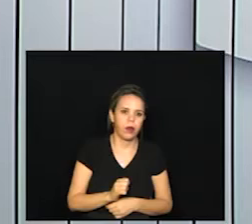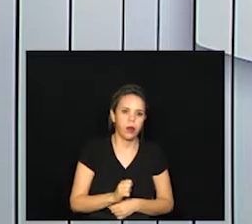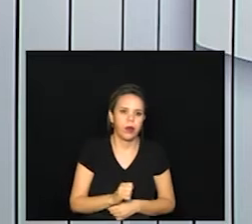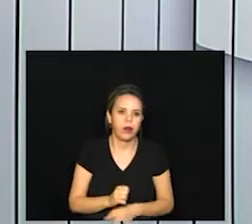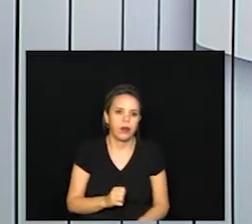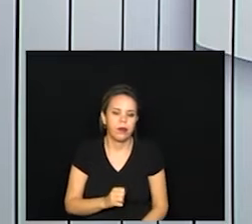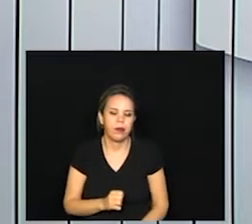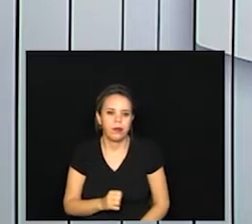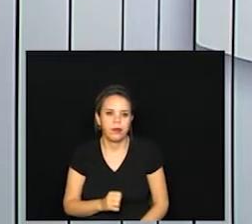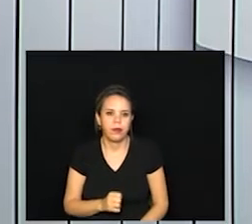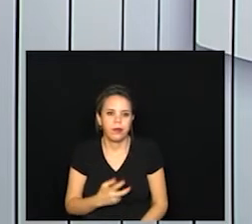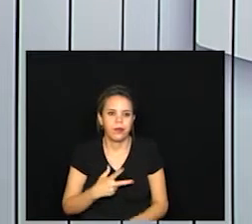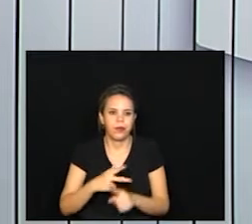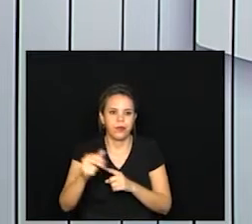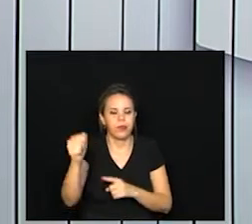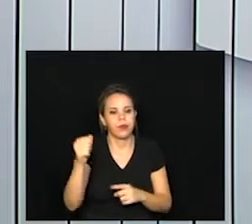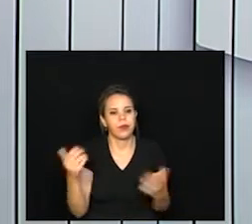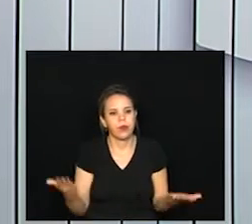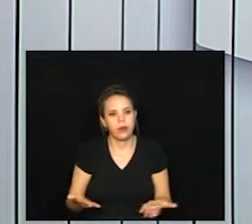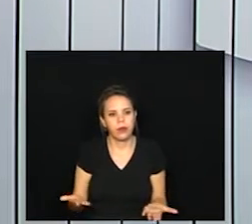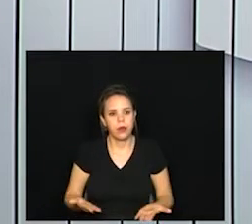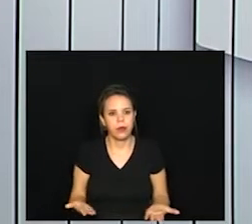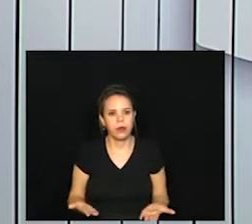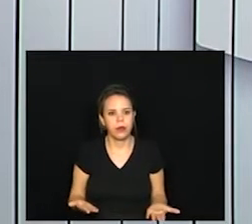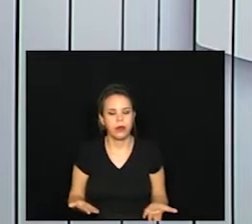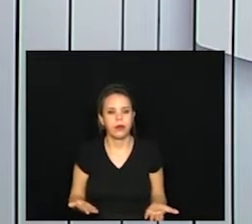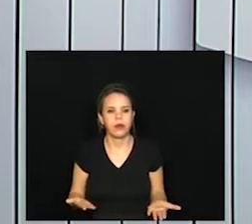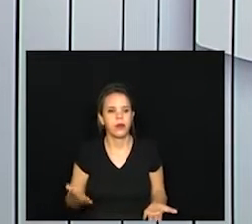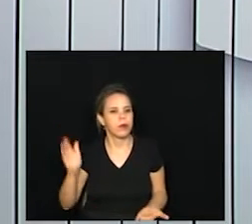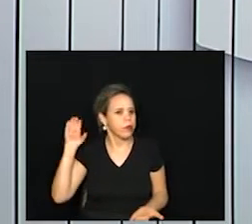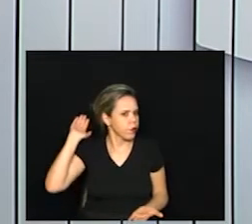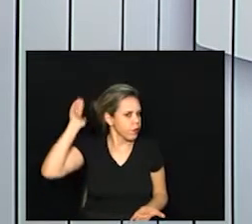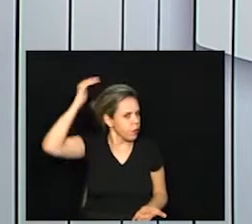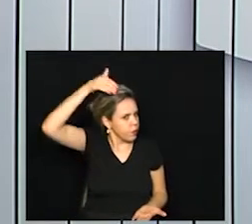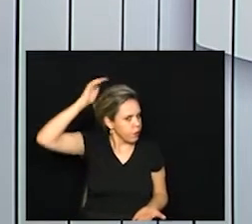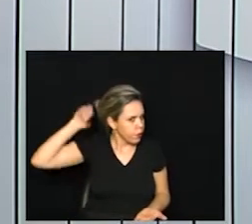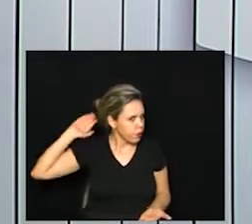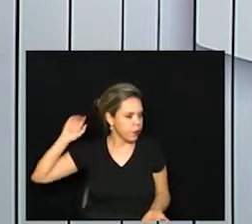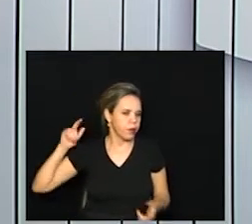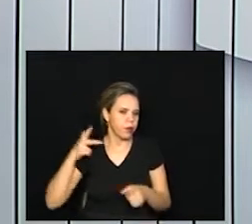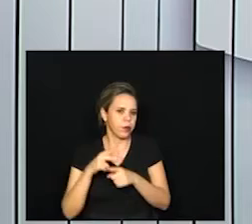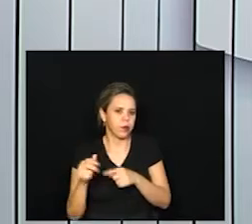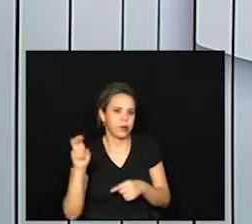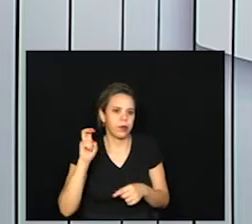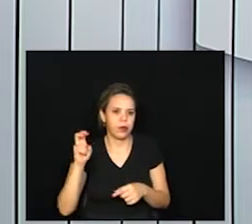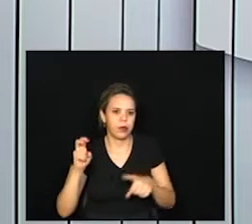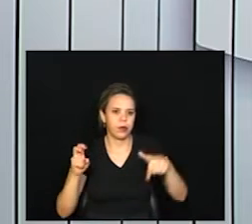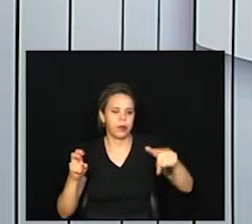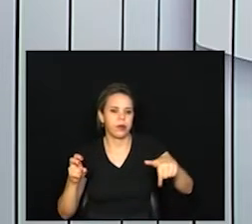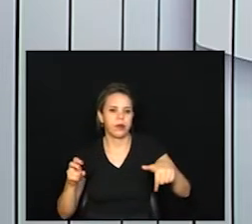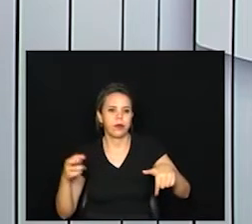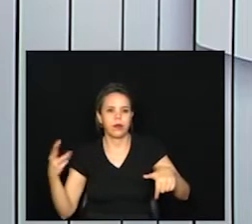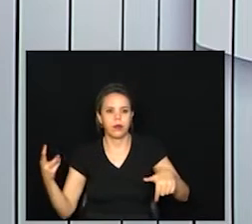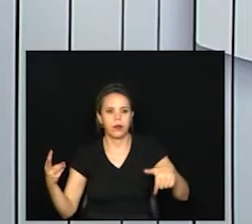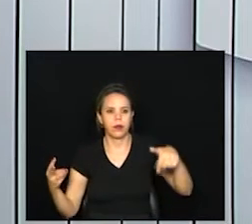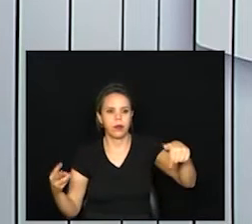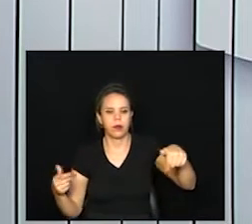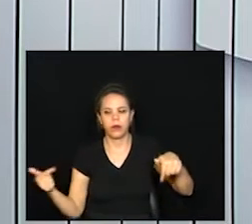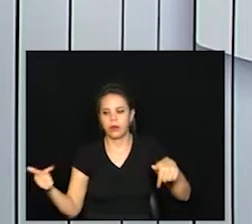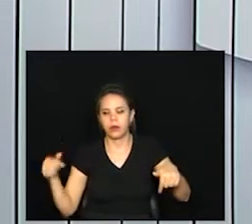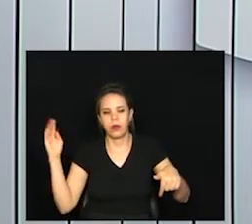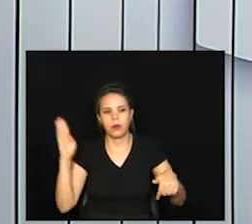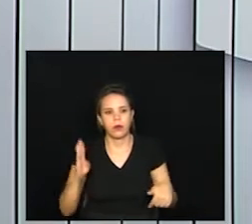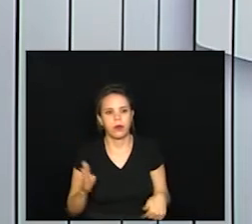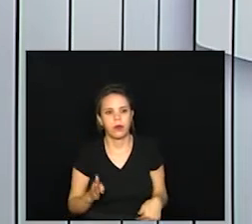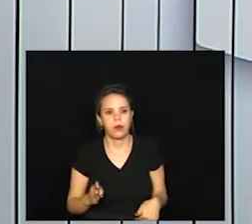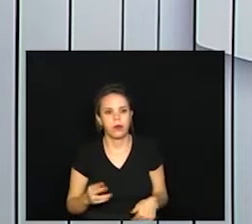Guimarães venceram hoje a República Dominicana. Grande jogo, foi para o 5º set, 3-2 para o Brasil.